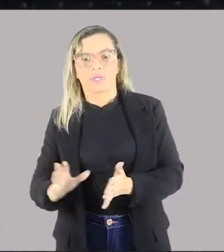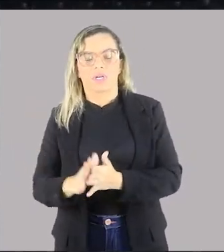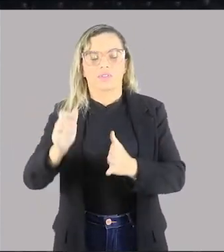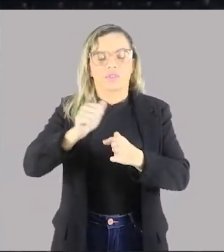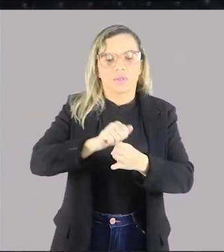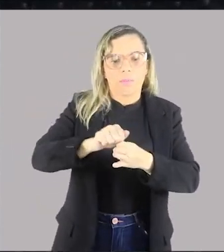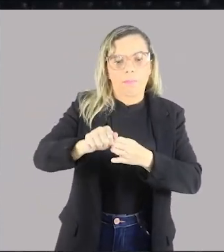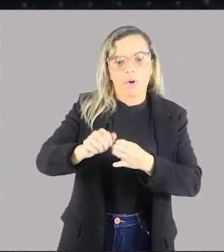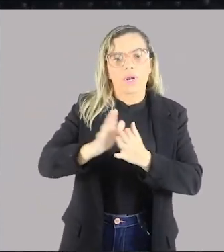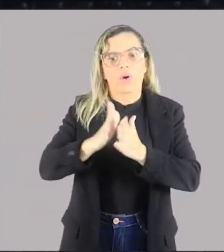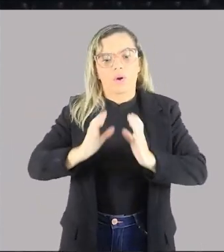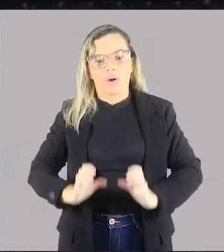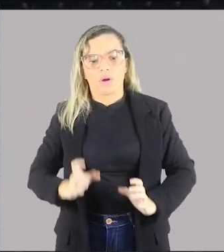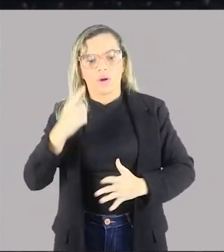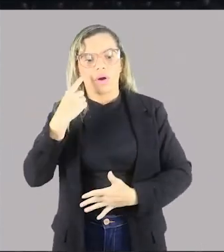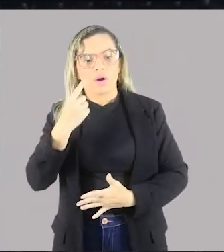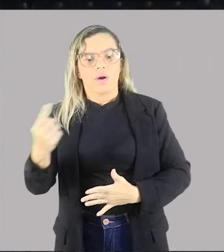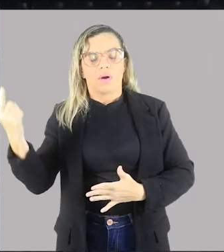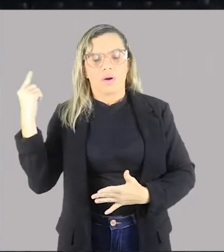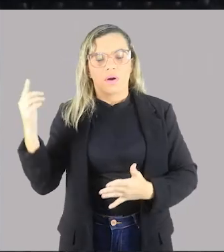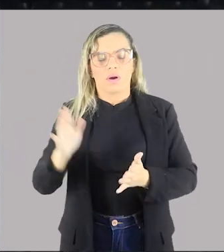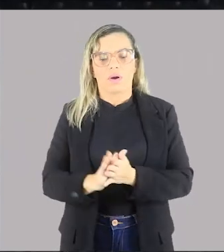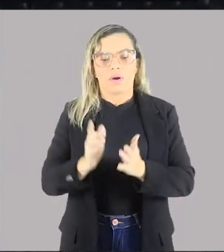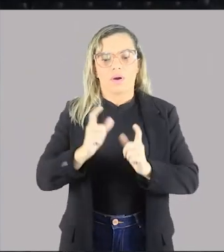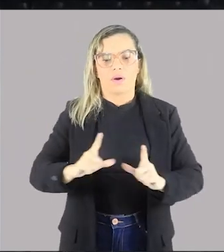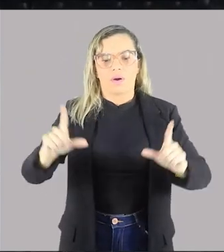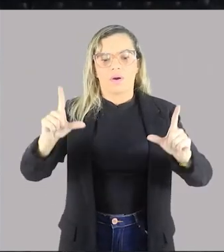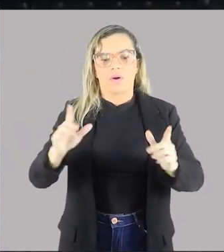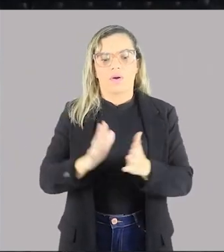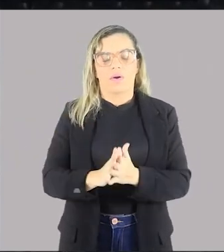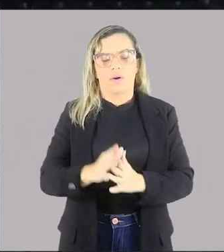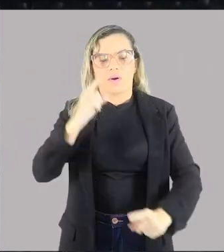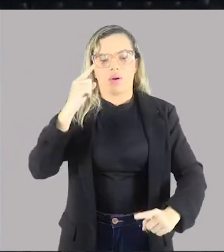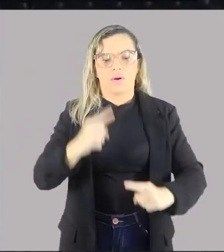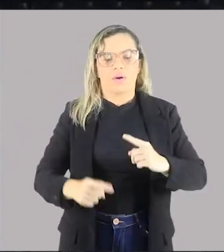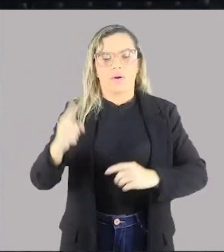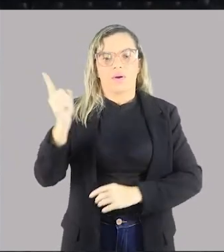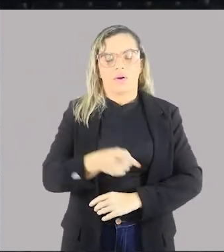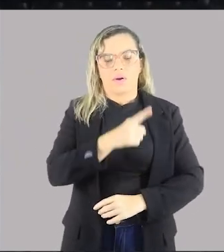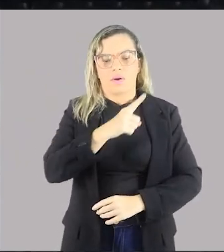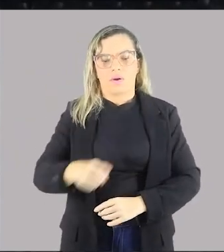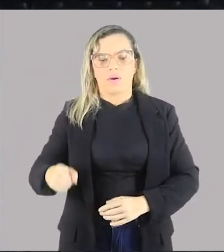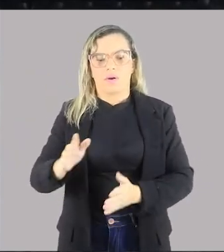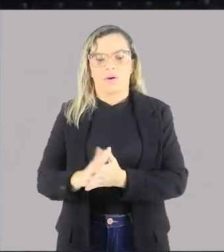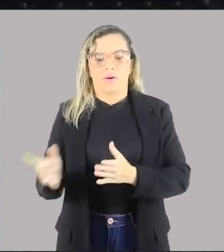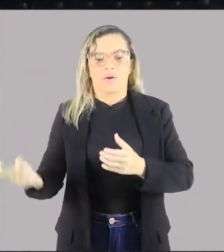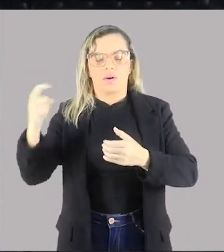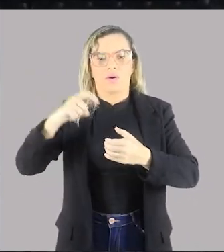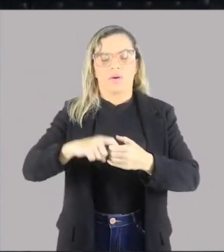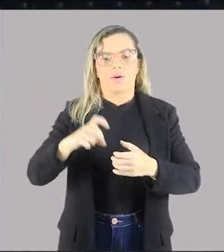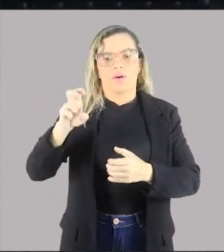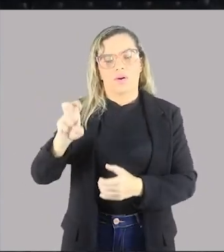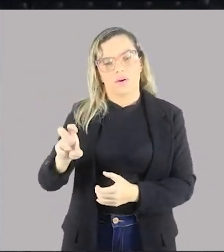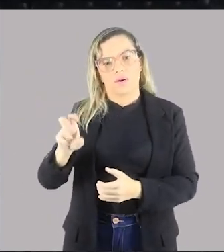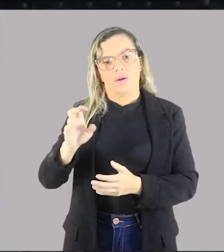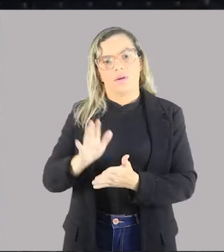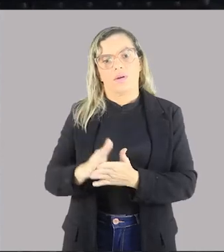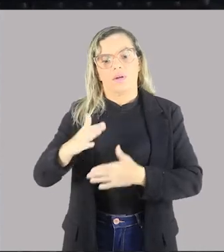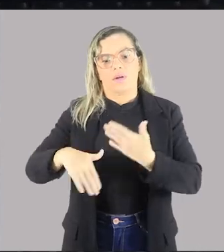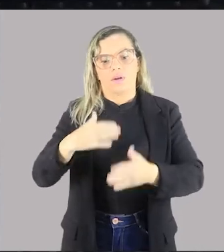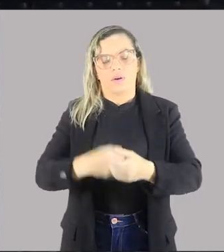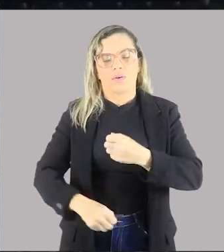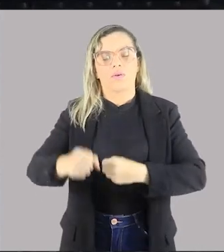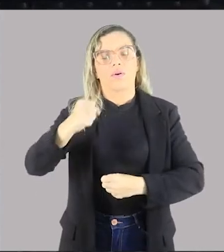Como é possível observar na nossa tela, existe uma vedação de retorno ao serviço público por até 5 anos, caso essa infração seja